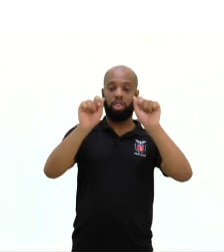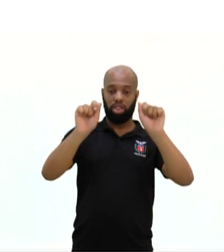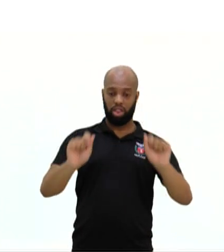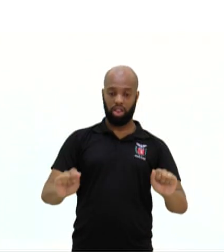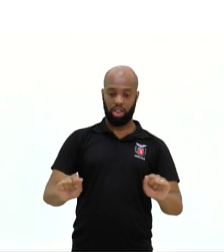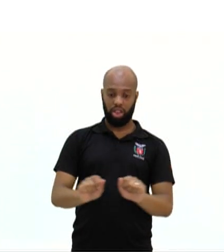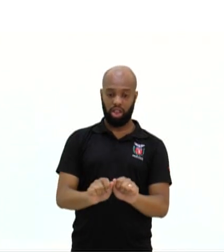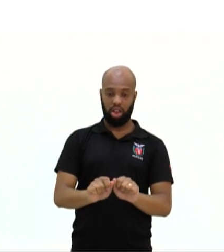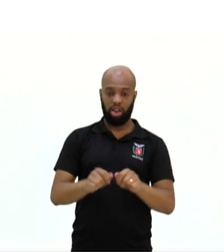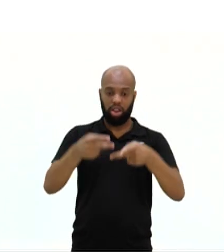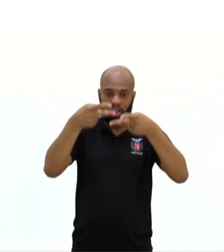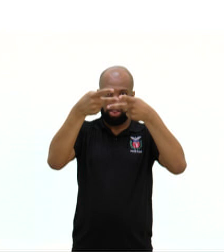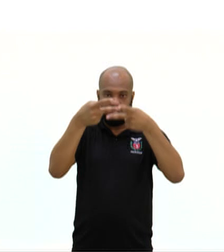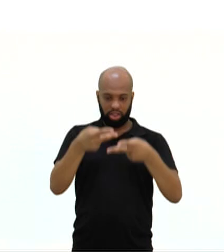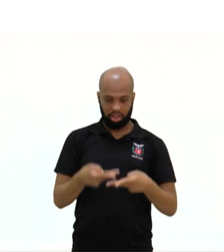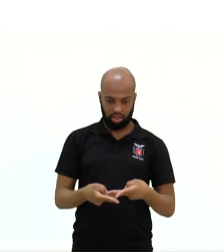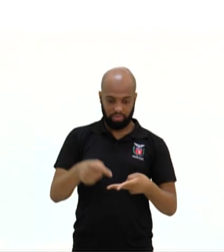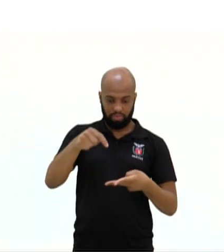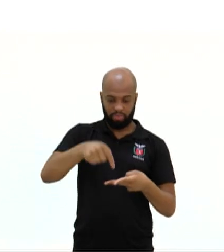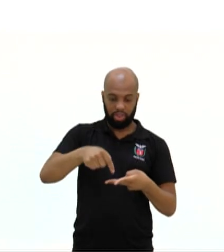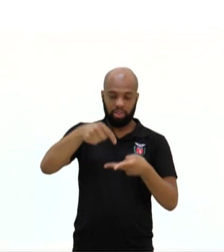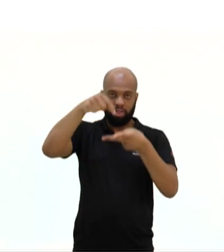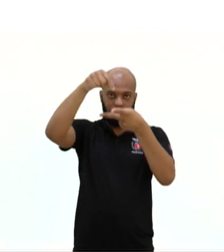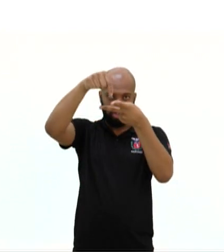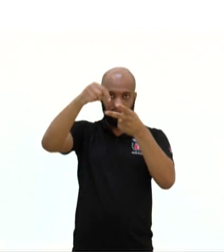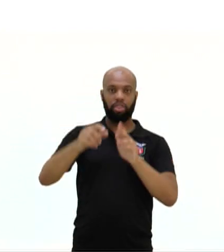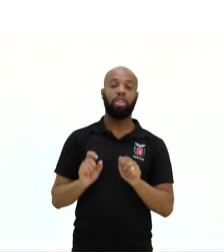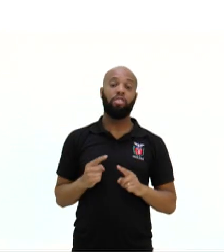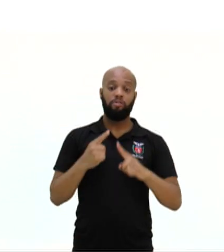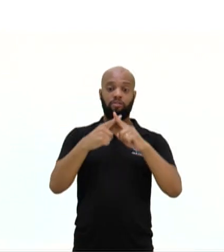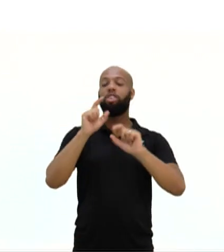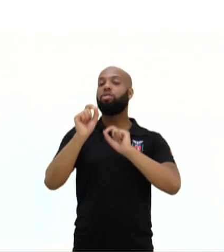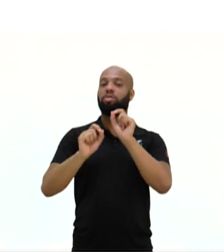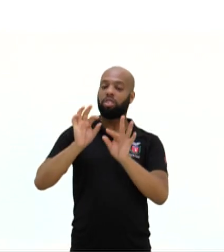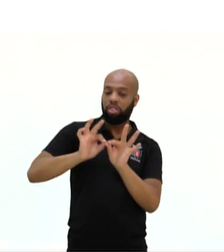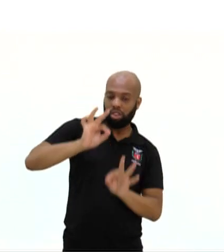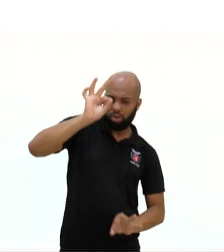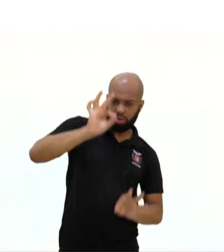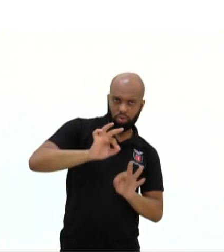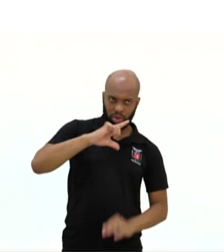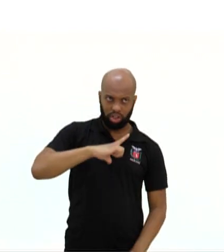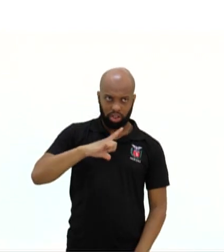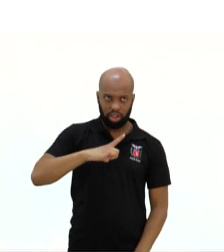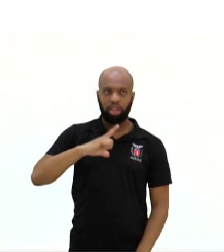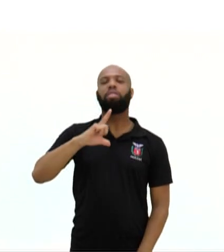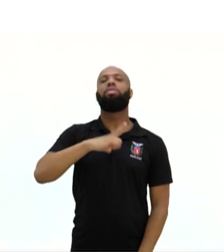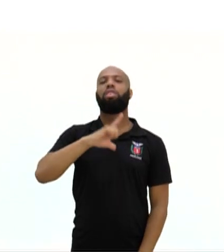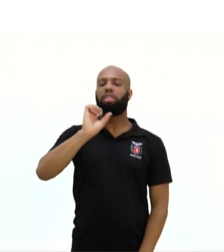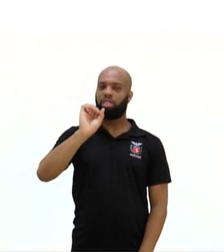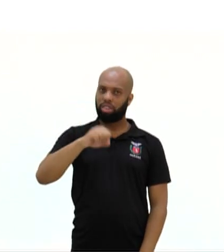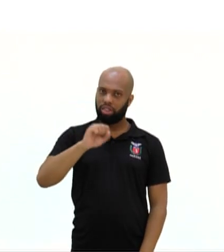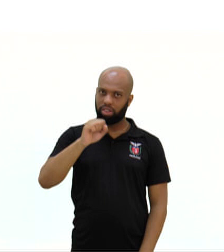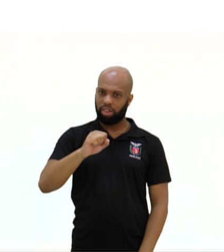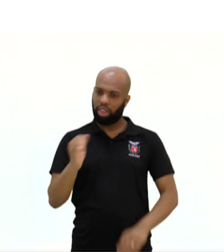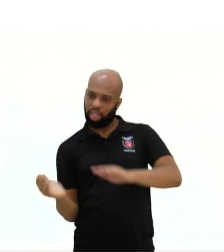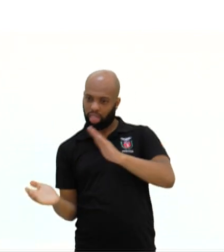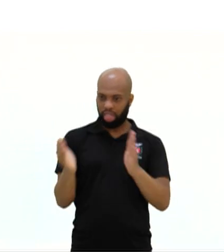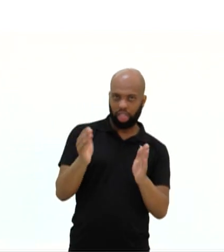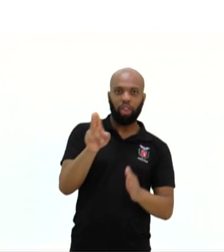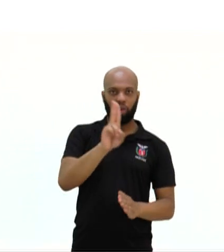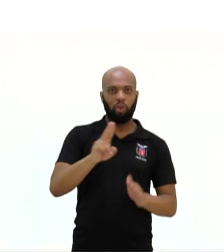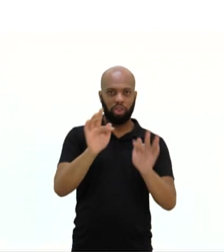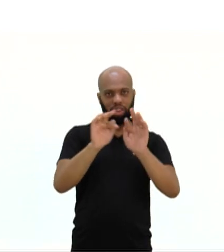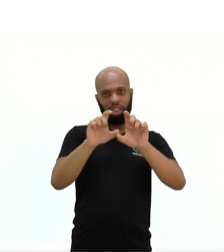base, certo? Vezes quem? A altura. Será que eu tenho altura ali? Tenho sim. Então, apliquem essa fórmula